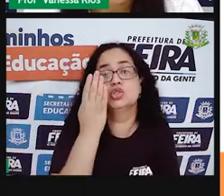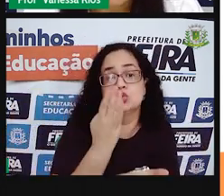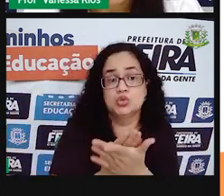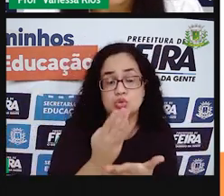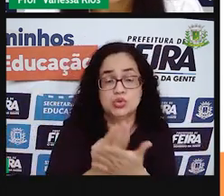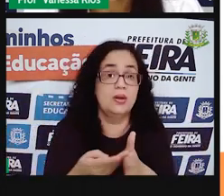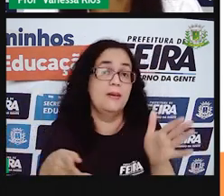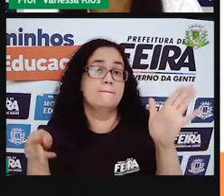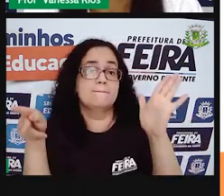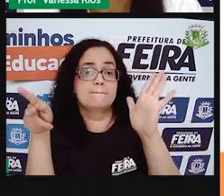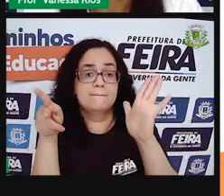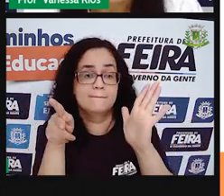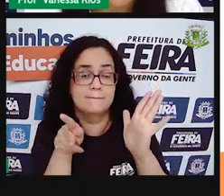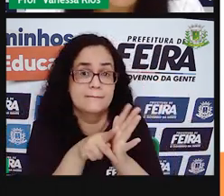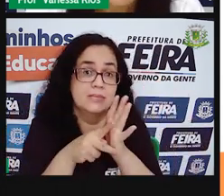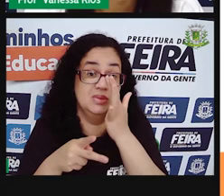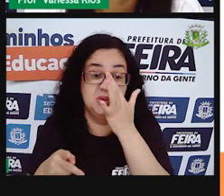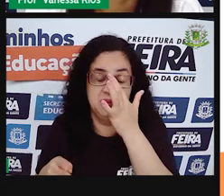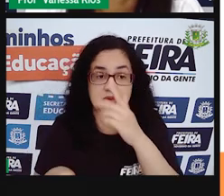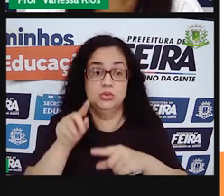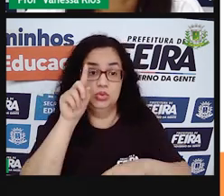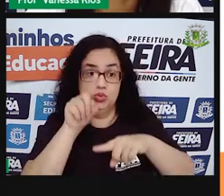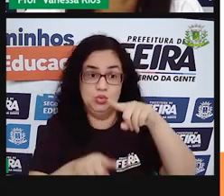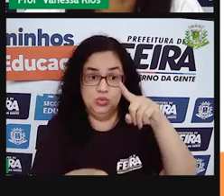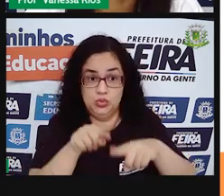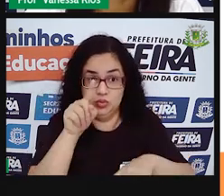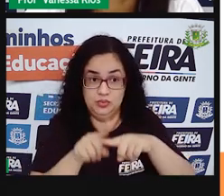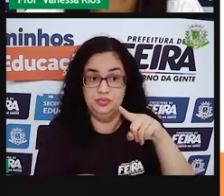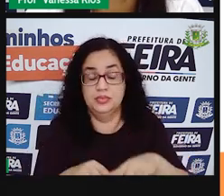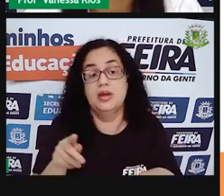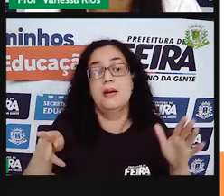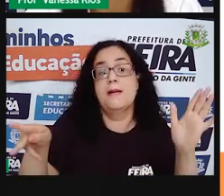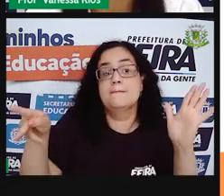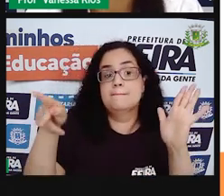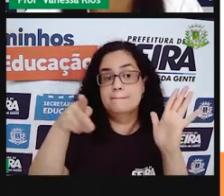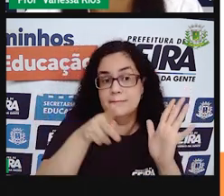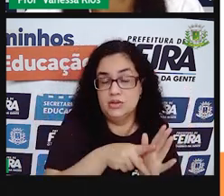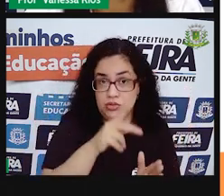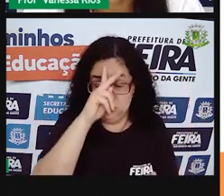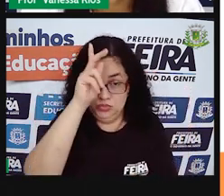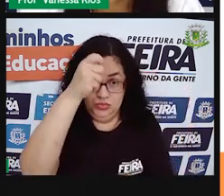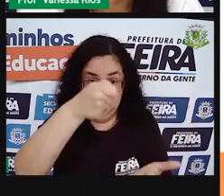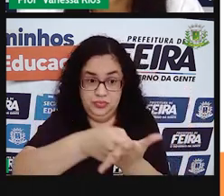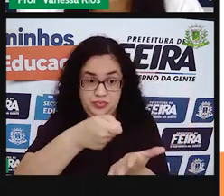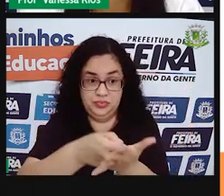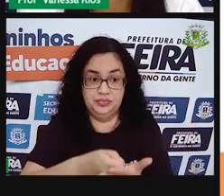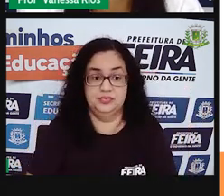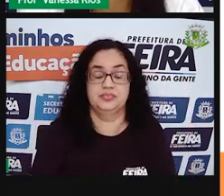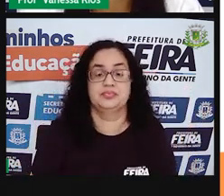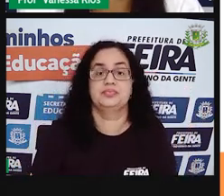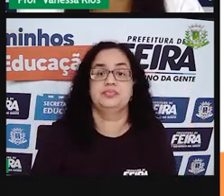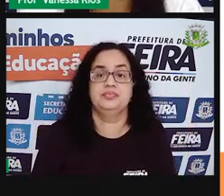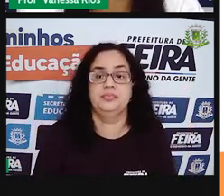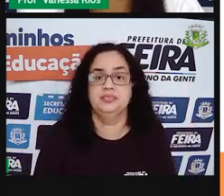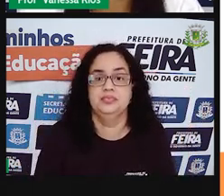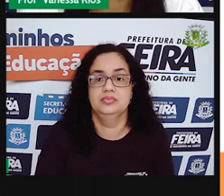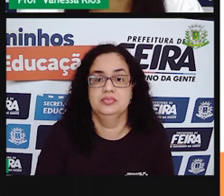as propriedades dos materiais e a propriedade da resistência também.